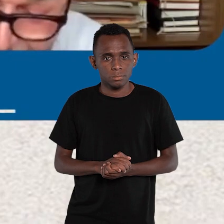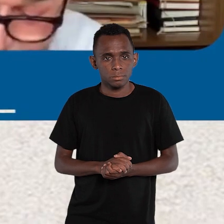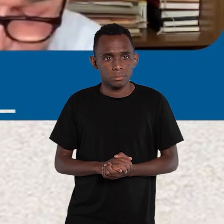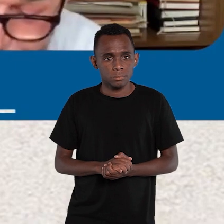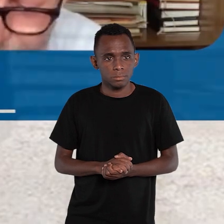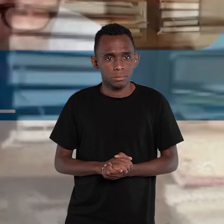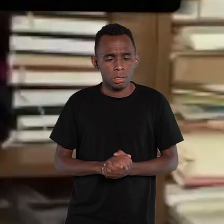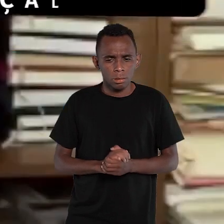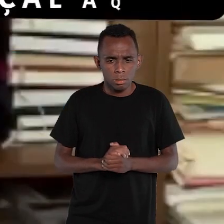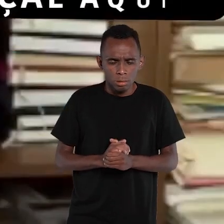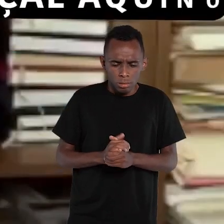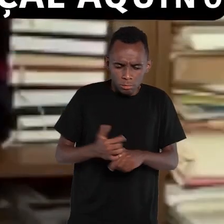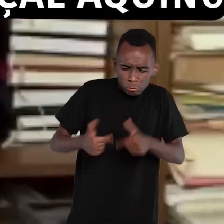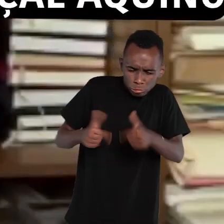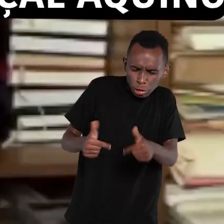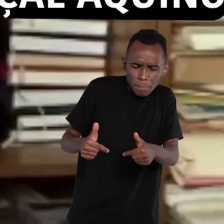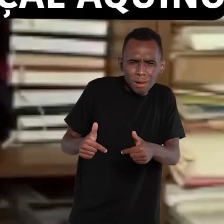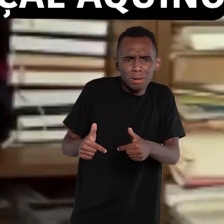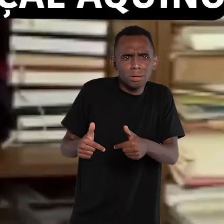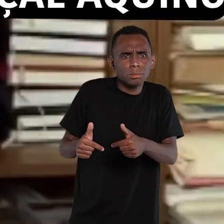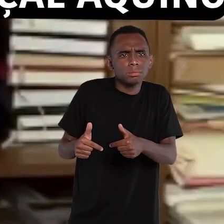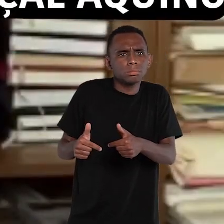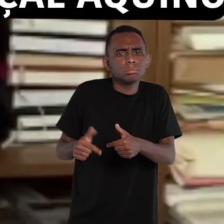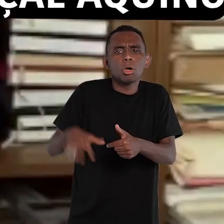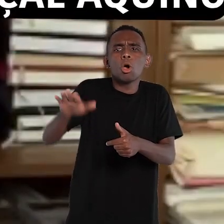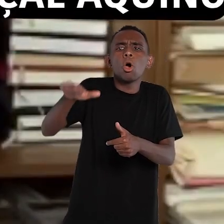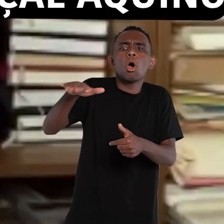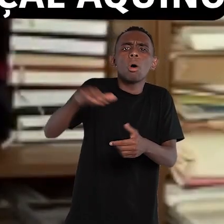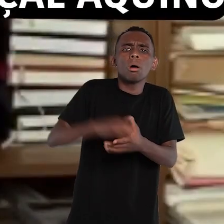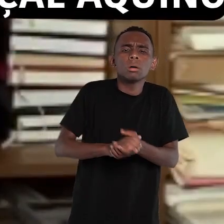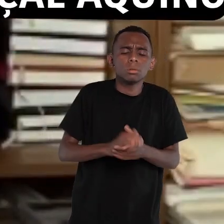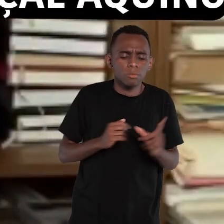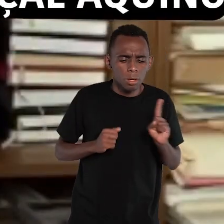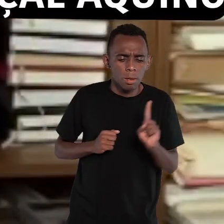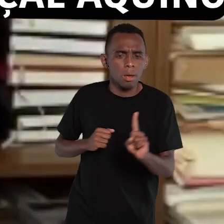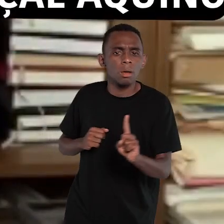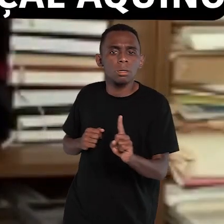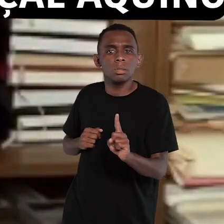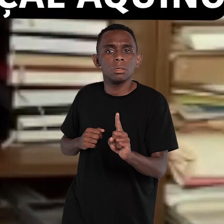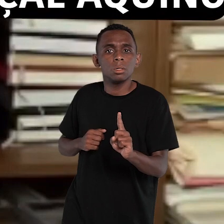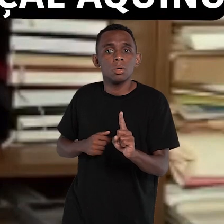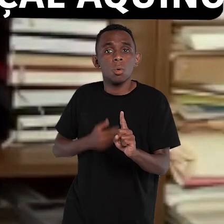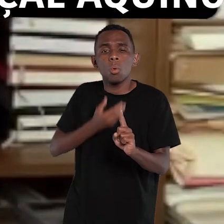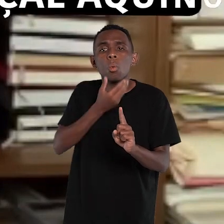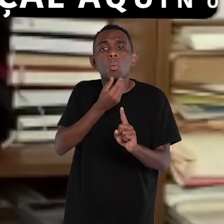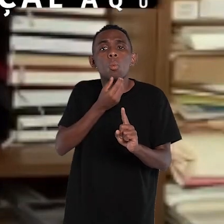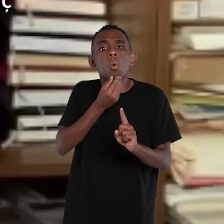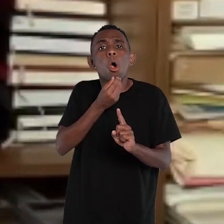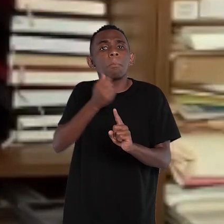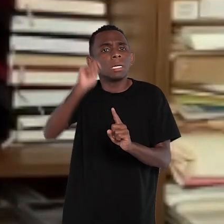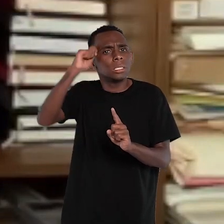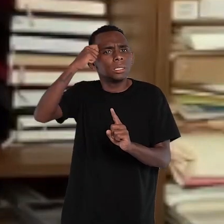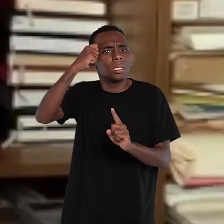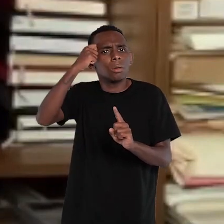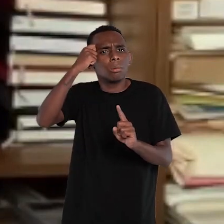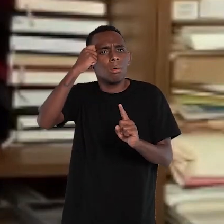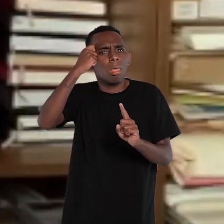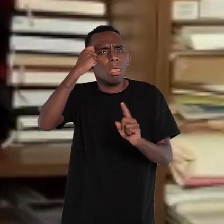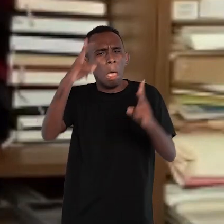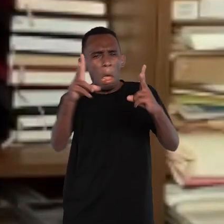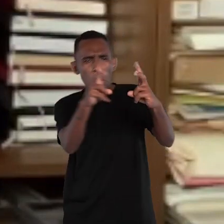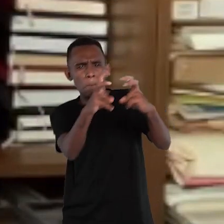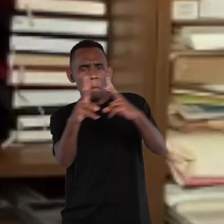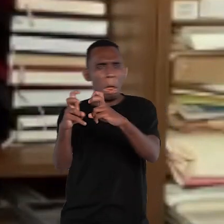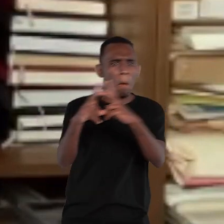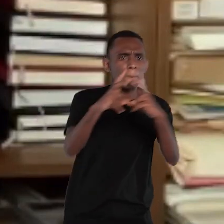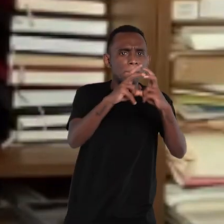Abidal estava no chão, trabalhando com pesos. Acenei para ele e fui para perto do ringue, onde um rapaz negro trocava golpes com um sujeito